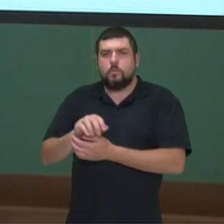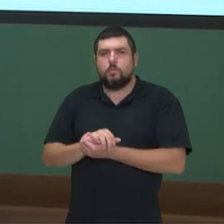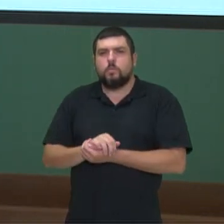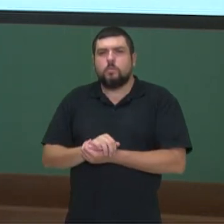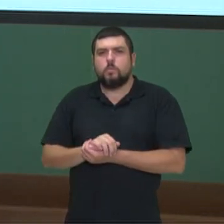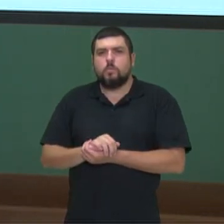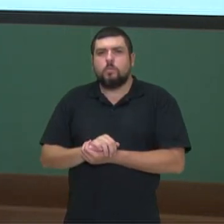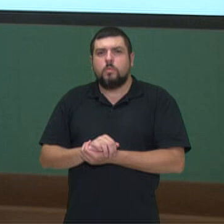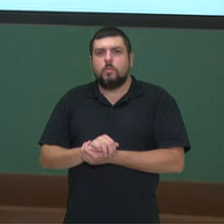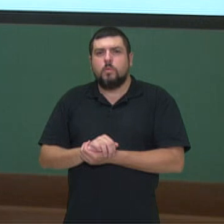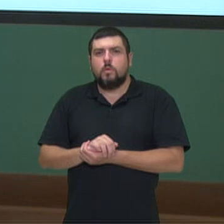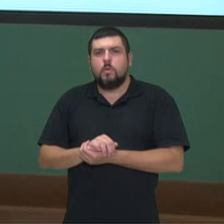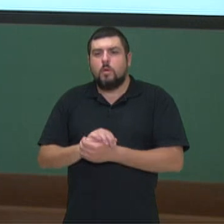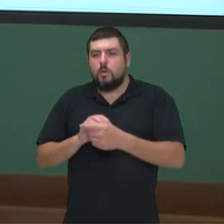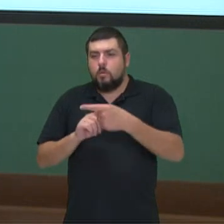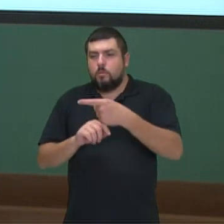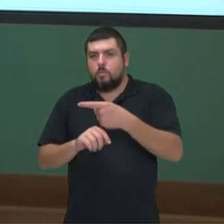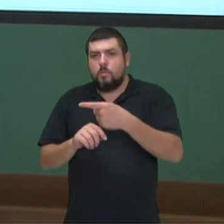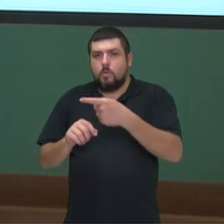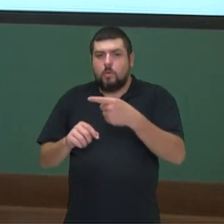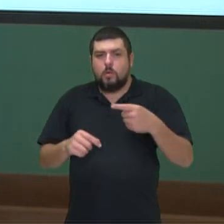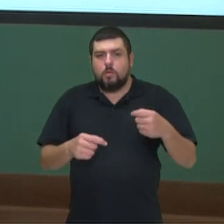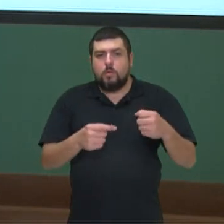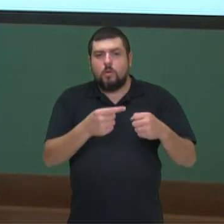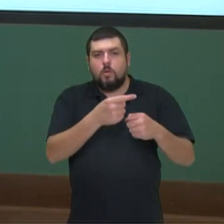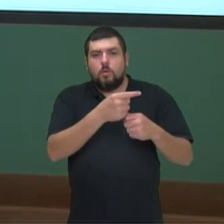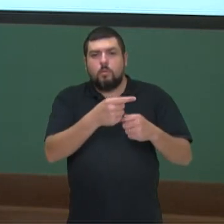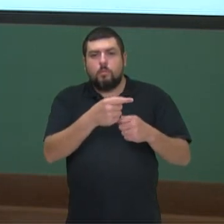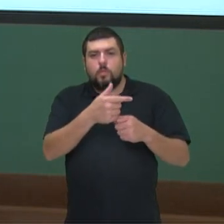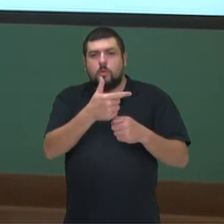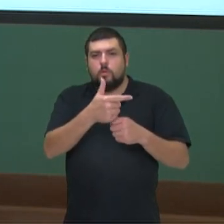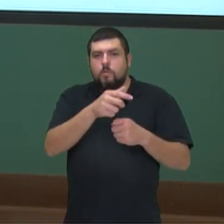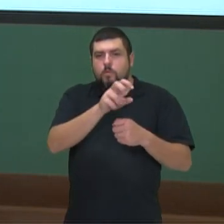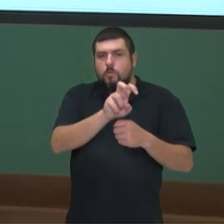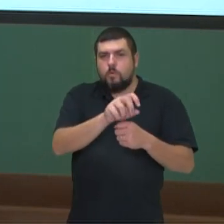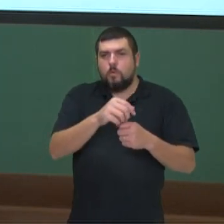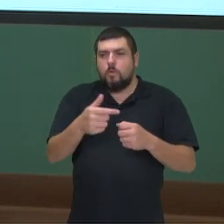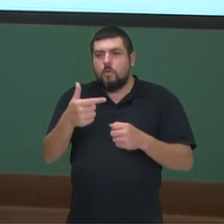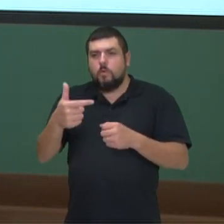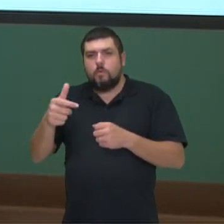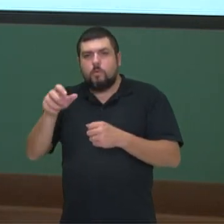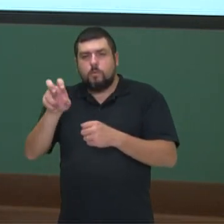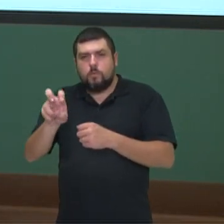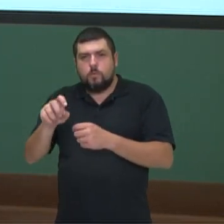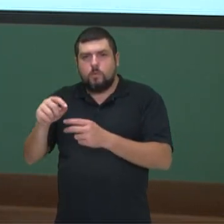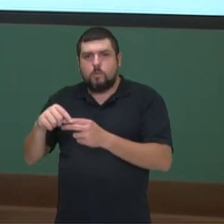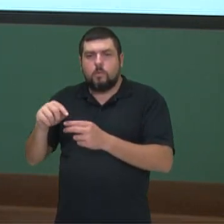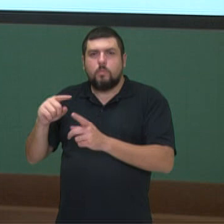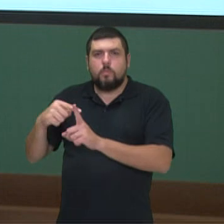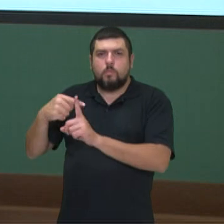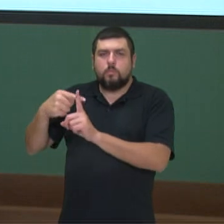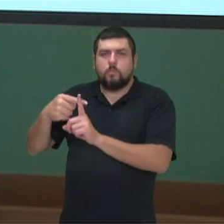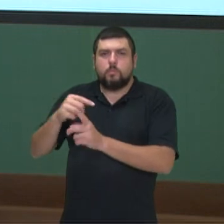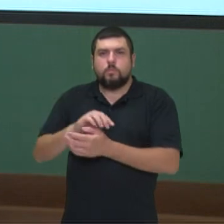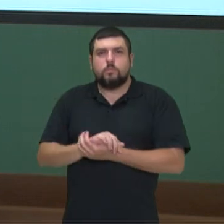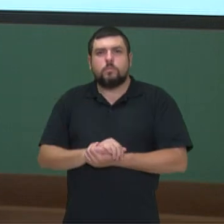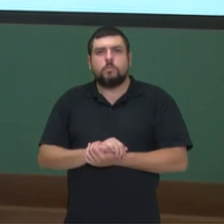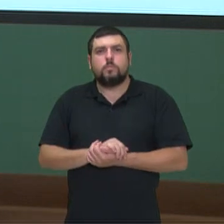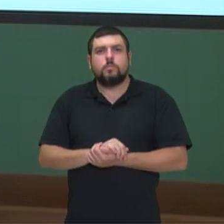25 positivo, menos 25 ao quadrado, 25 positivo também, ok?